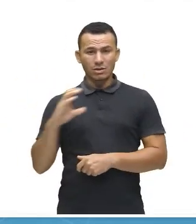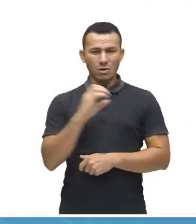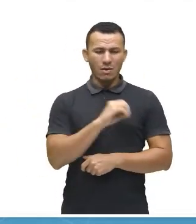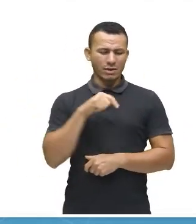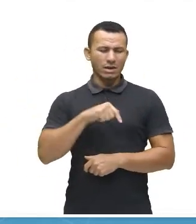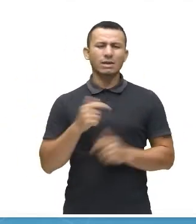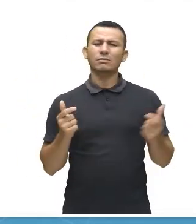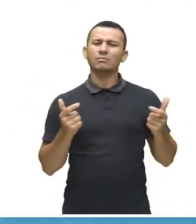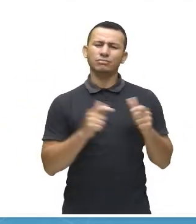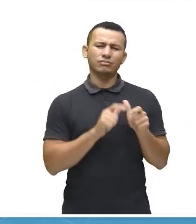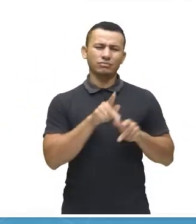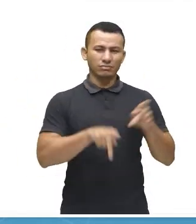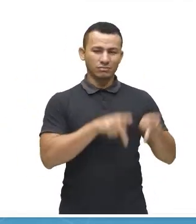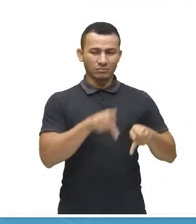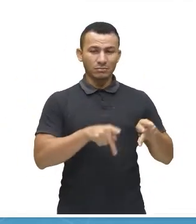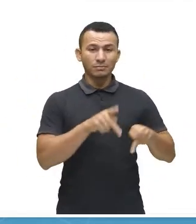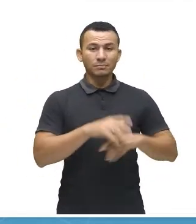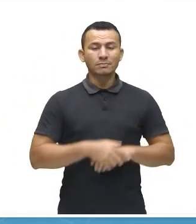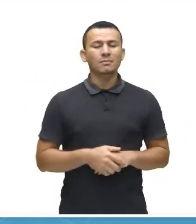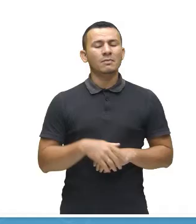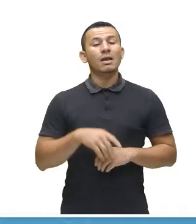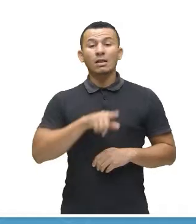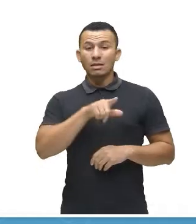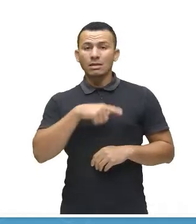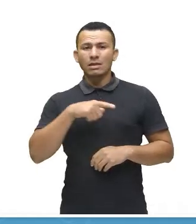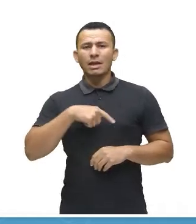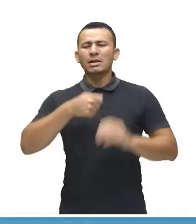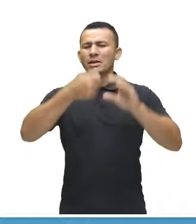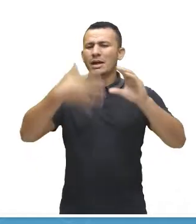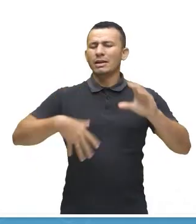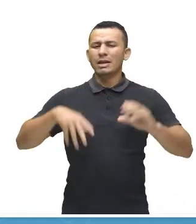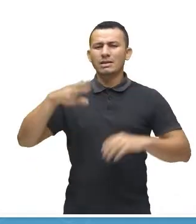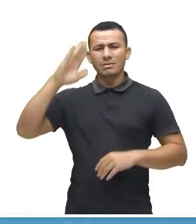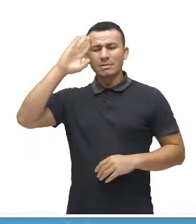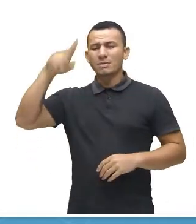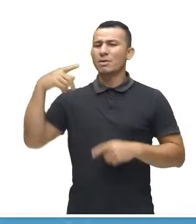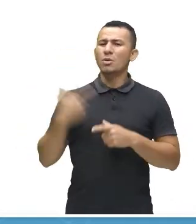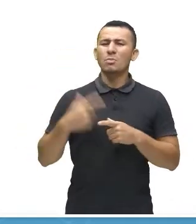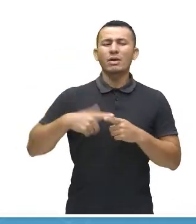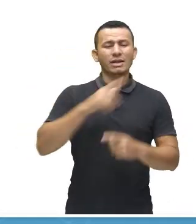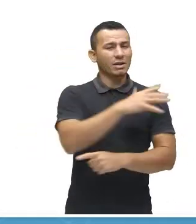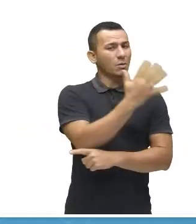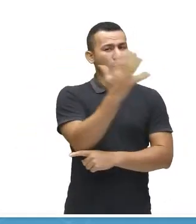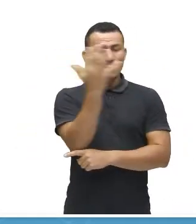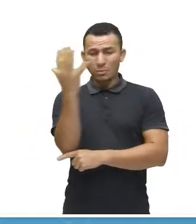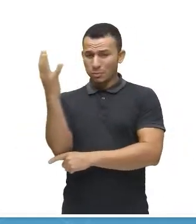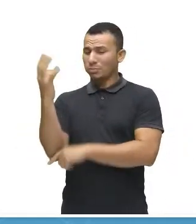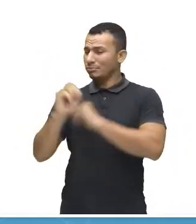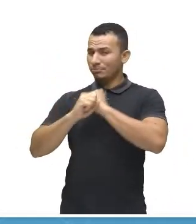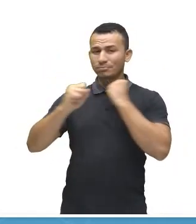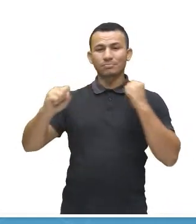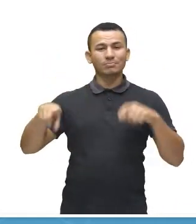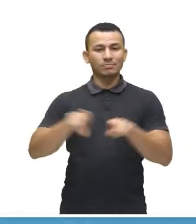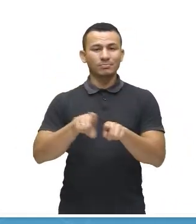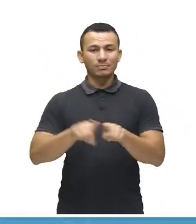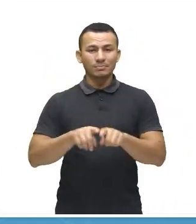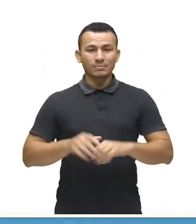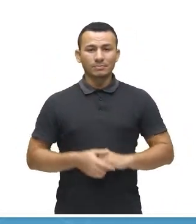menos povoada do país, caracteriza-se principalmente pela floresta amazônica.